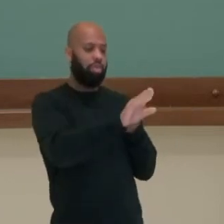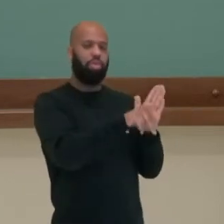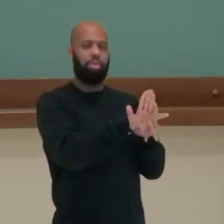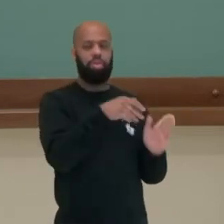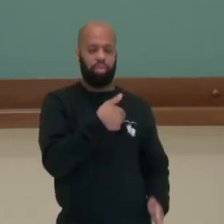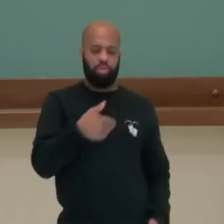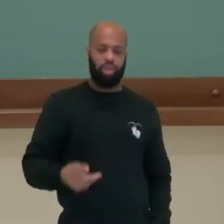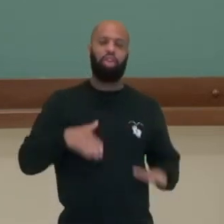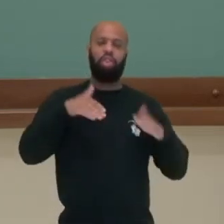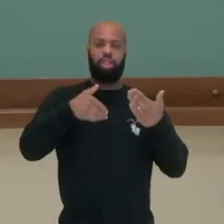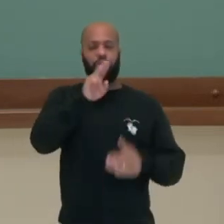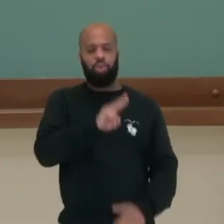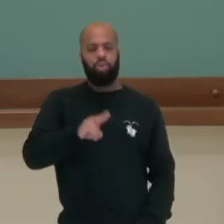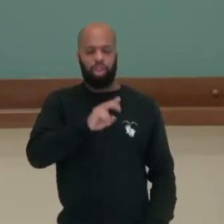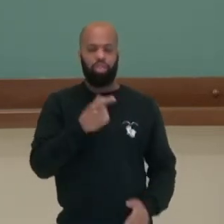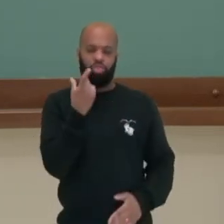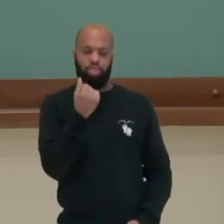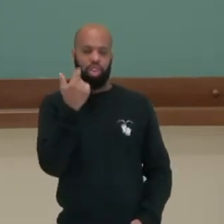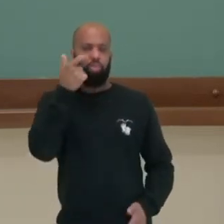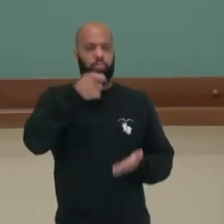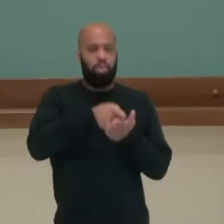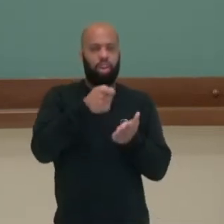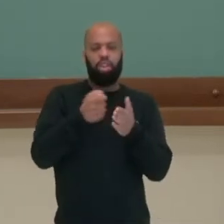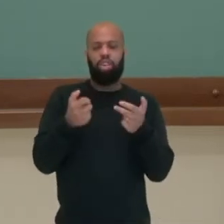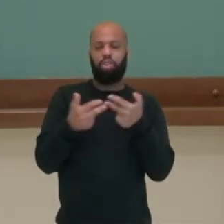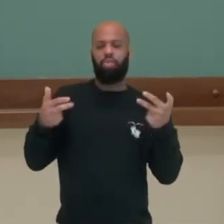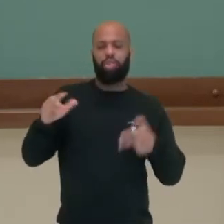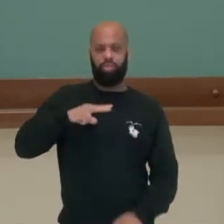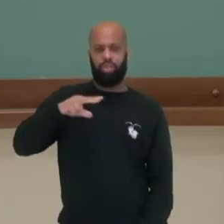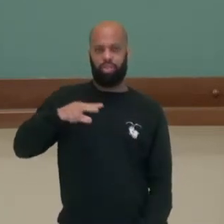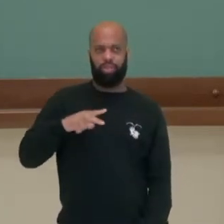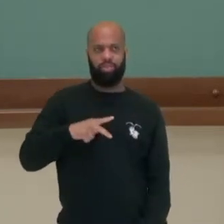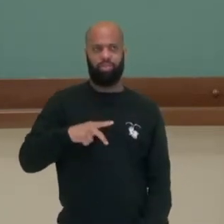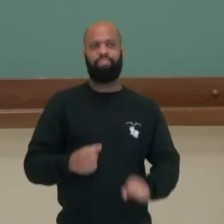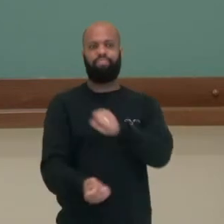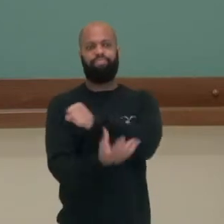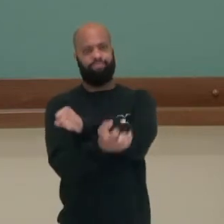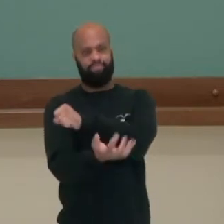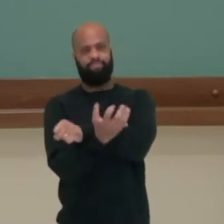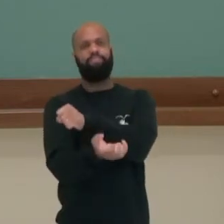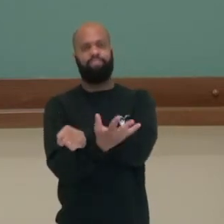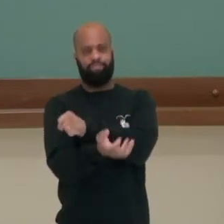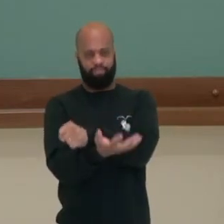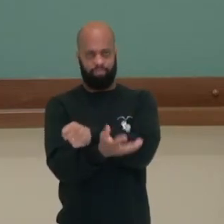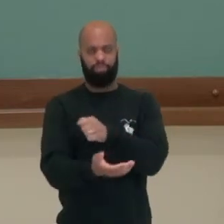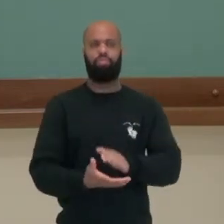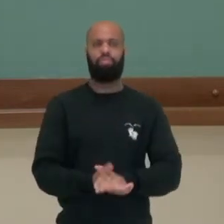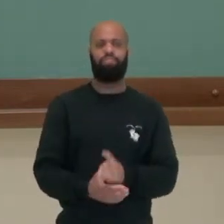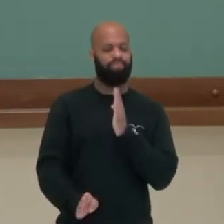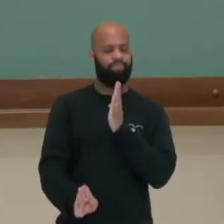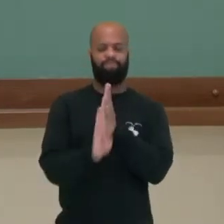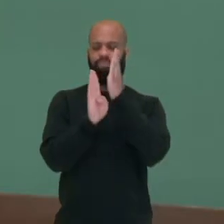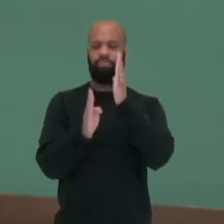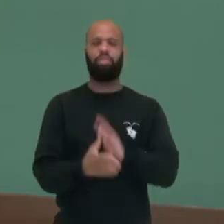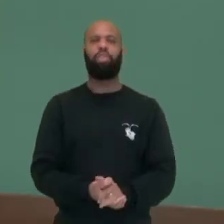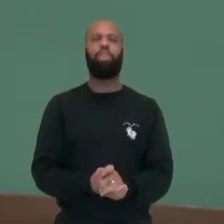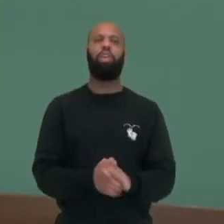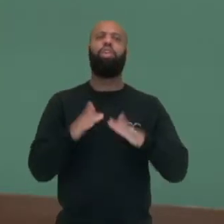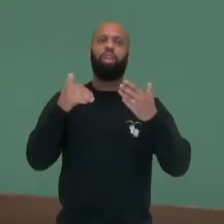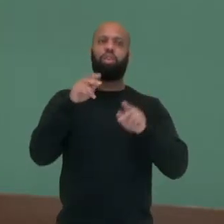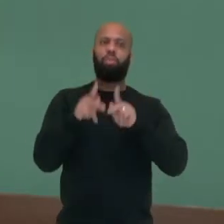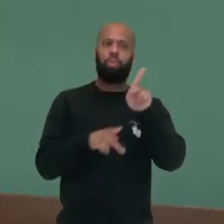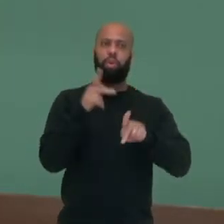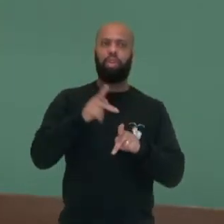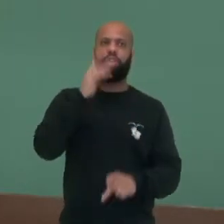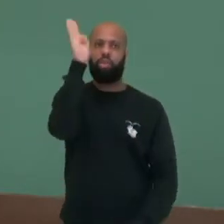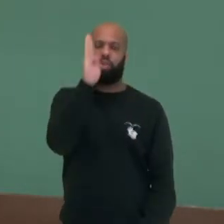eles e usava esse dinheiro para pagar despesas pessoais. Corrupção constatada. A população